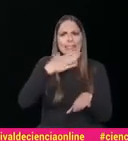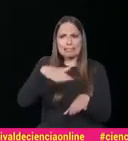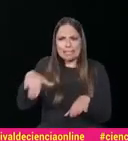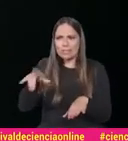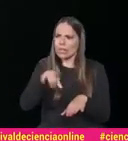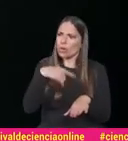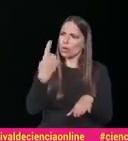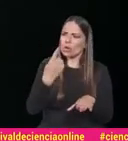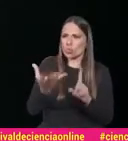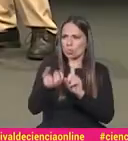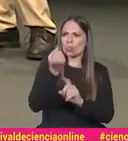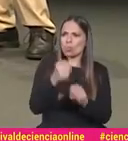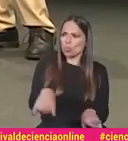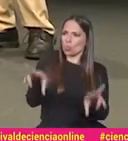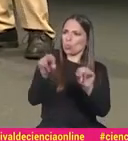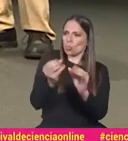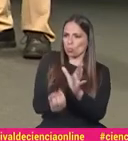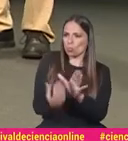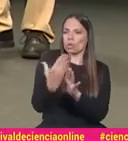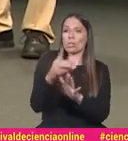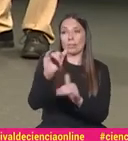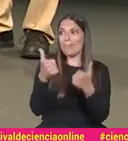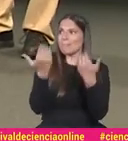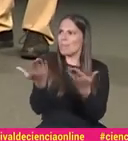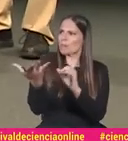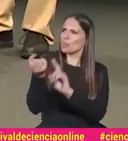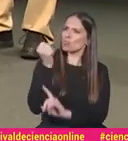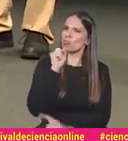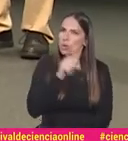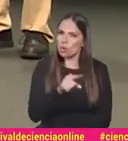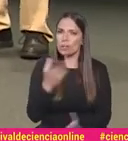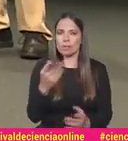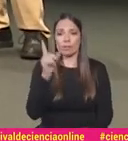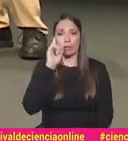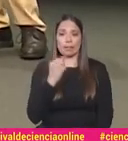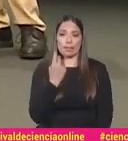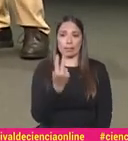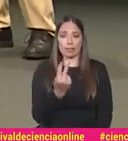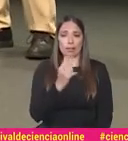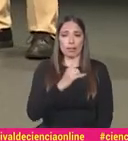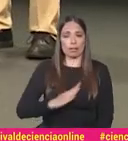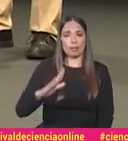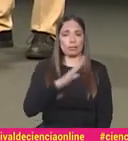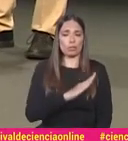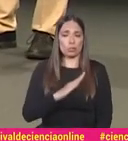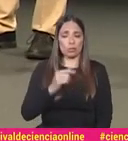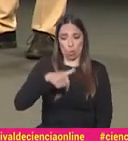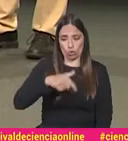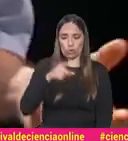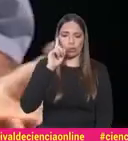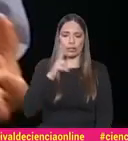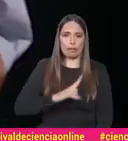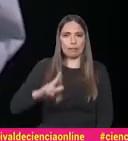inovar e que podemos, sobretudo, capacitar. E este movimento, este dia de hoje, o Dia Nacional dos Cientistas, é também um dia